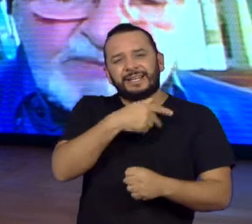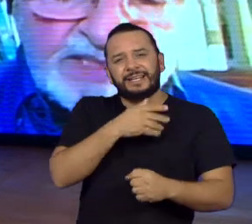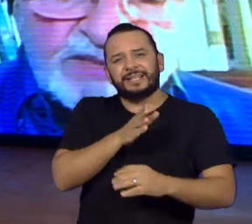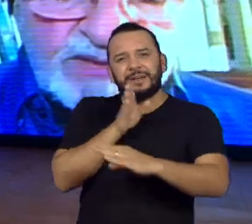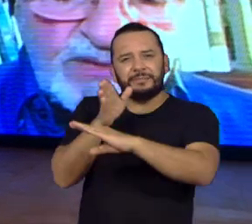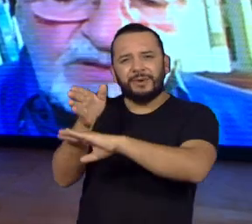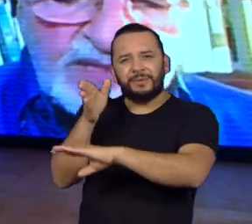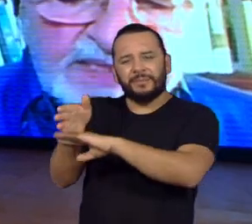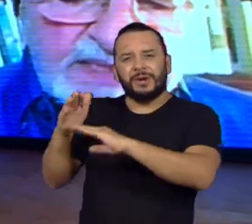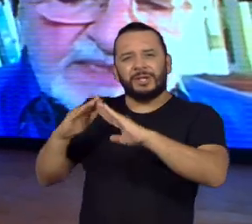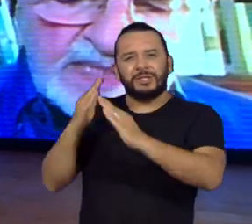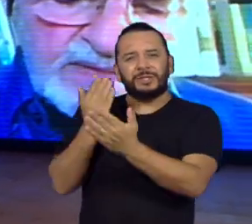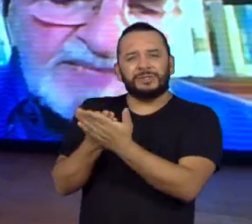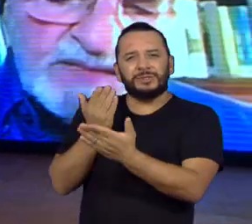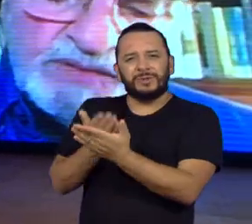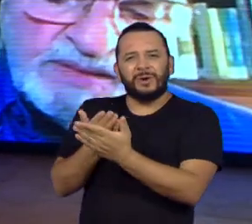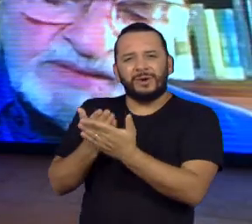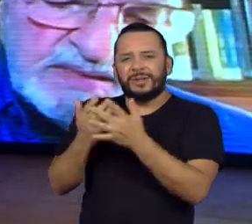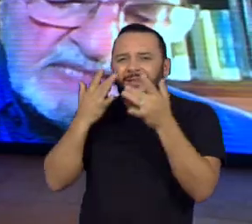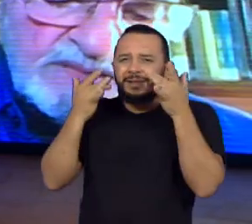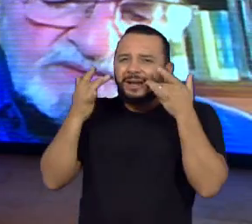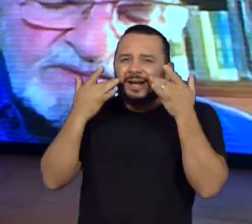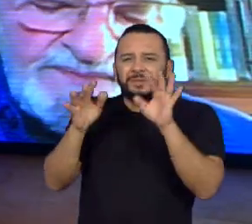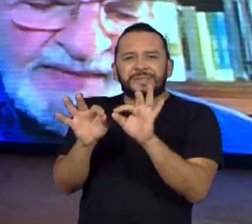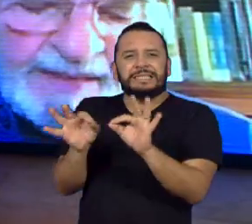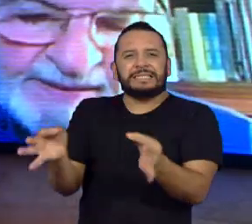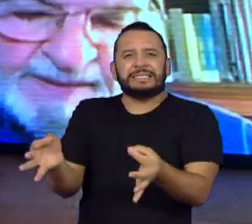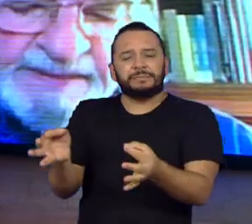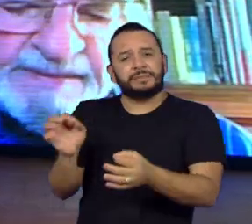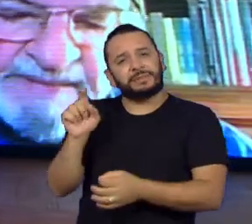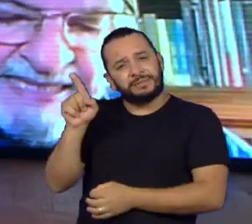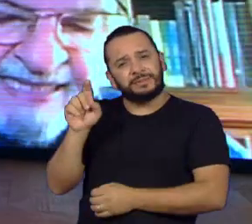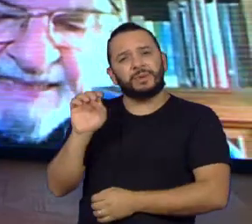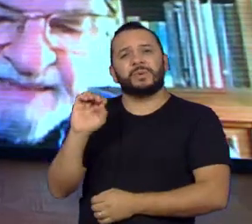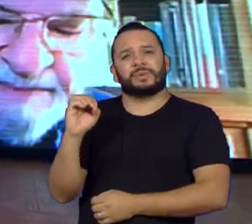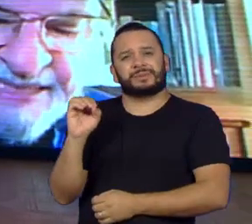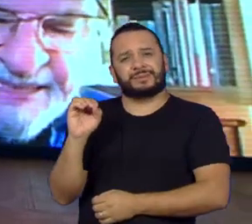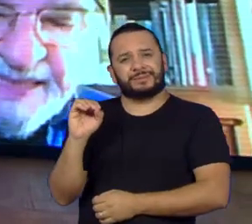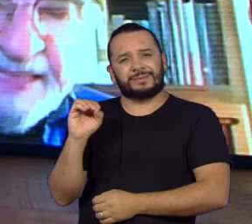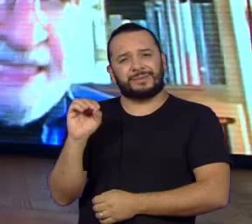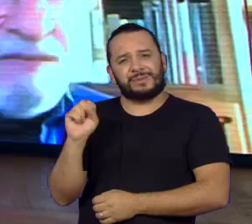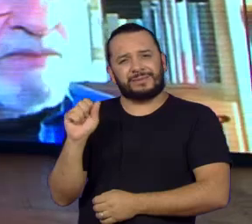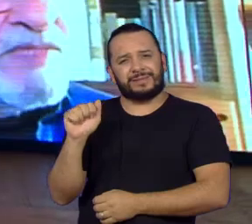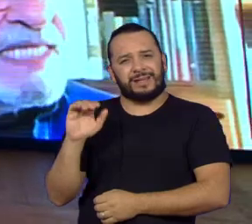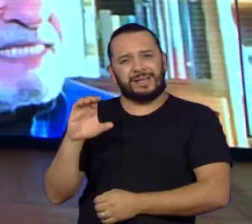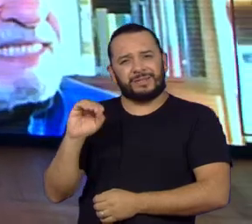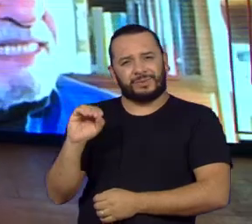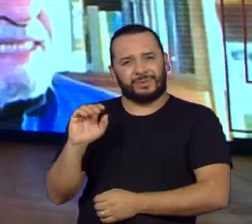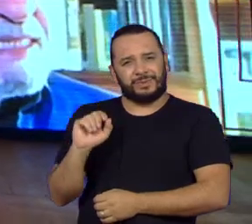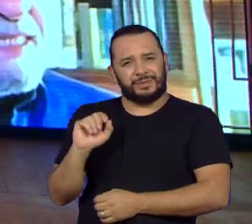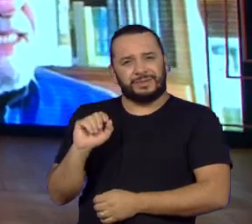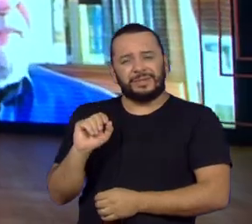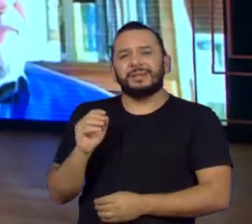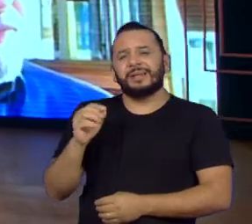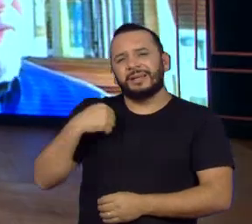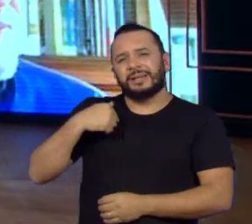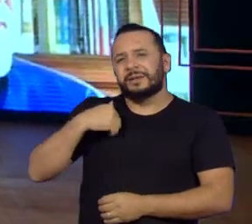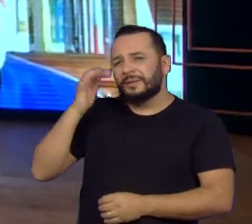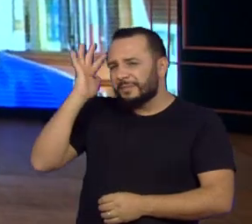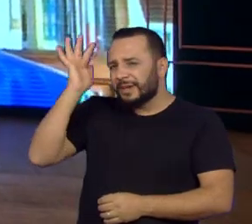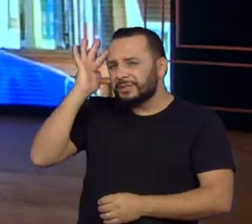frequentar uma escola de teatro amador em Osasco. Não é? Você imagina como era naquele